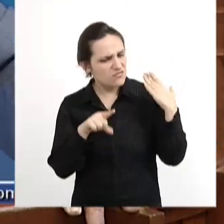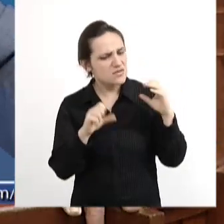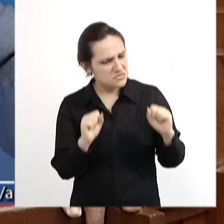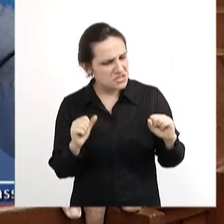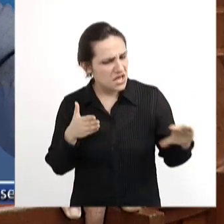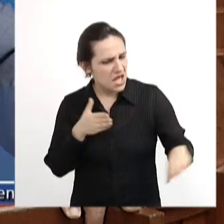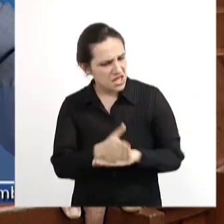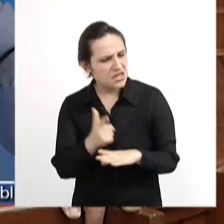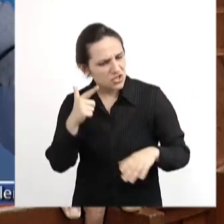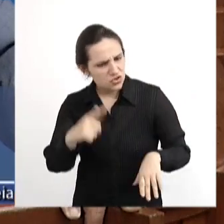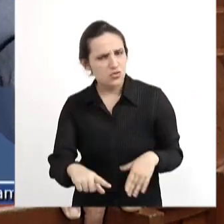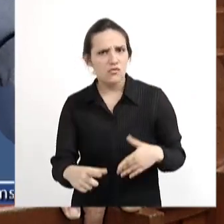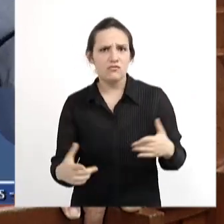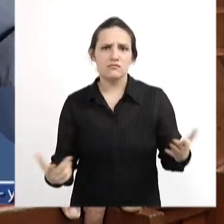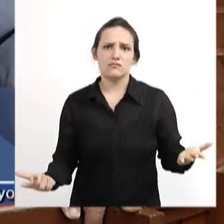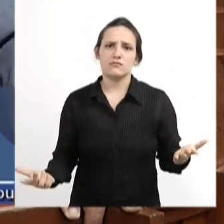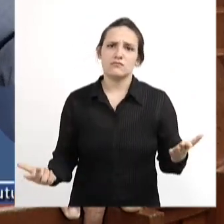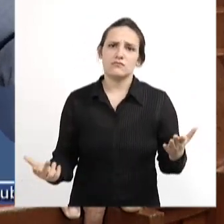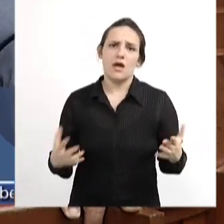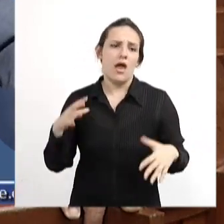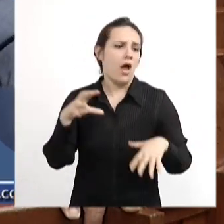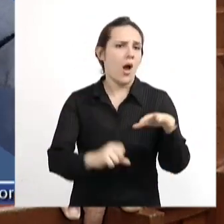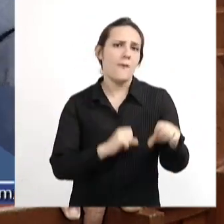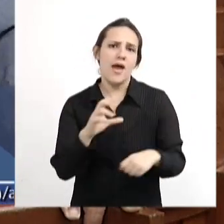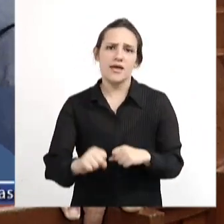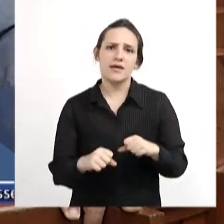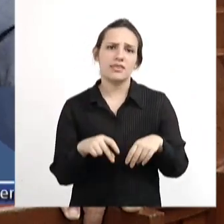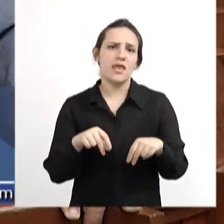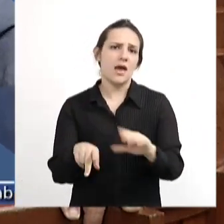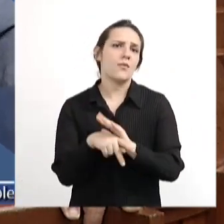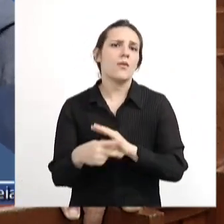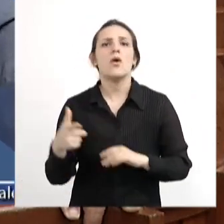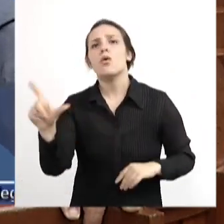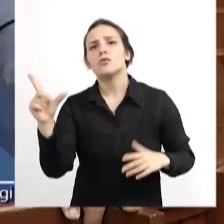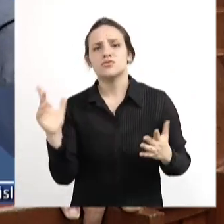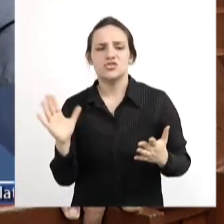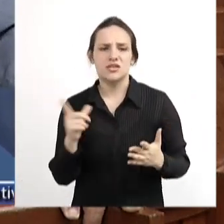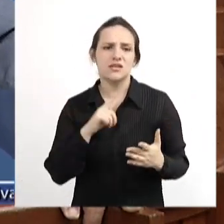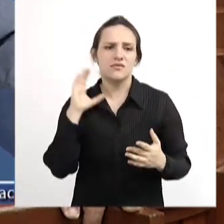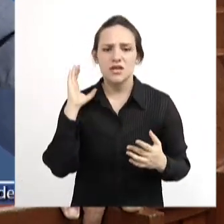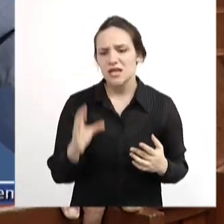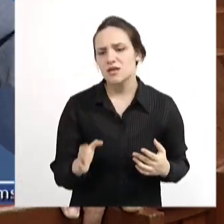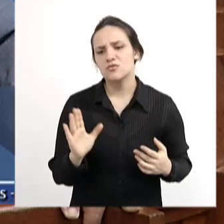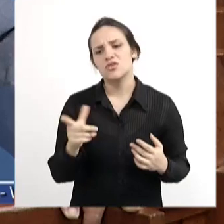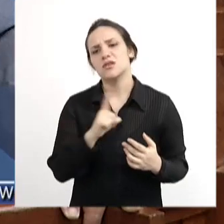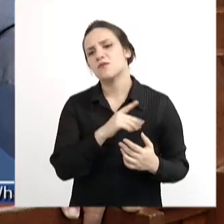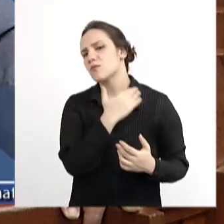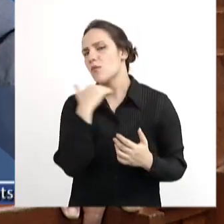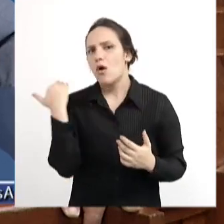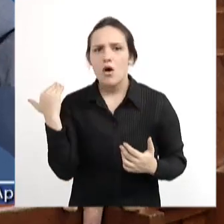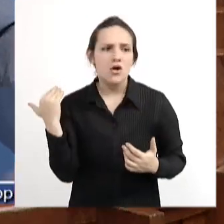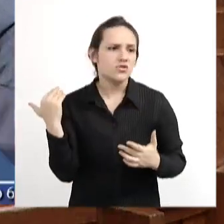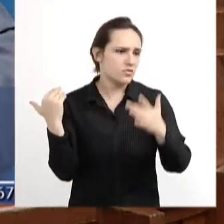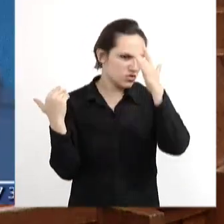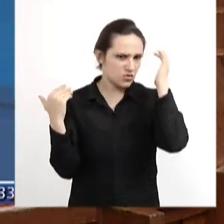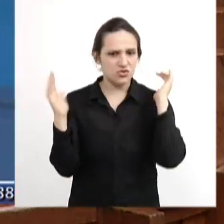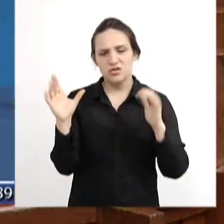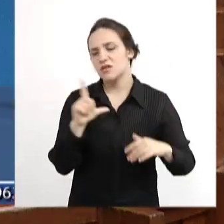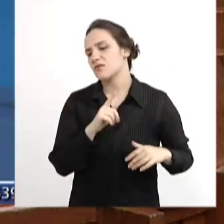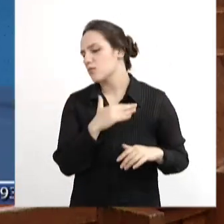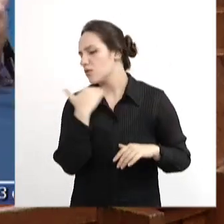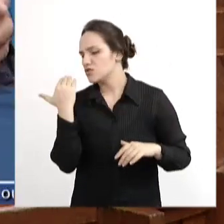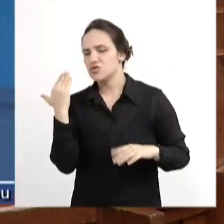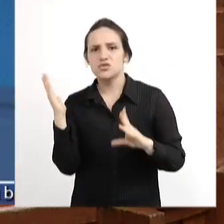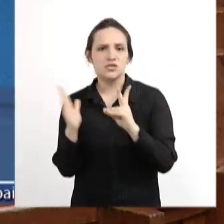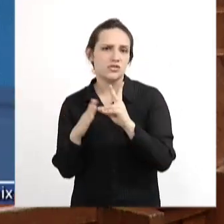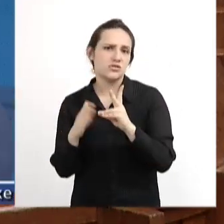a entrar em propriedade privada. E isso está uma desordem. Já houve crime, já houve morte de civil, já houve morte de índio, e o